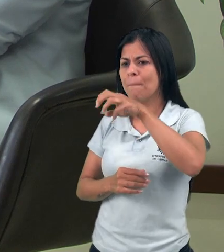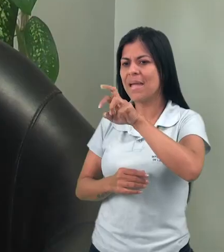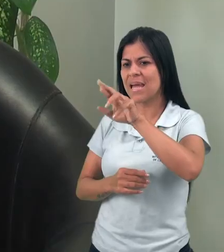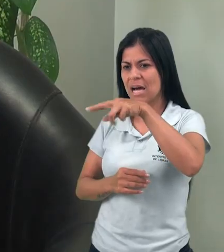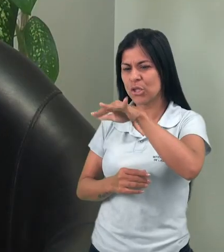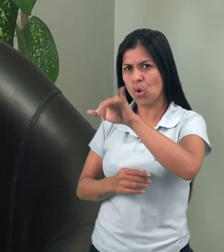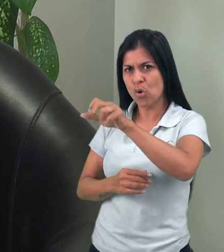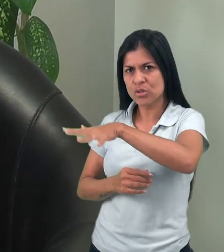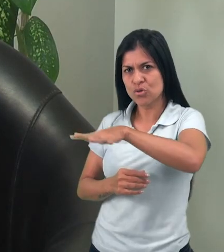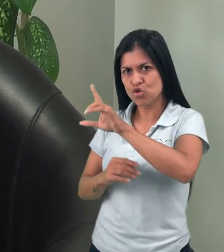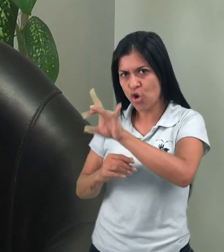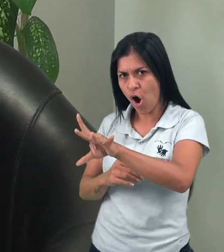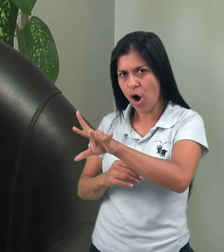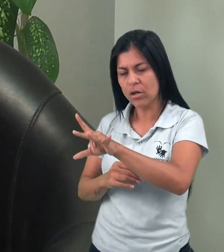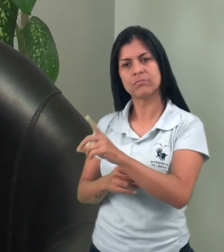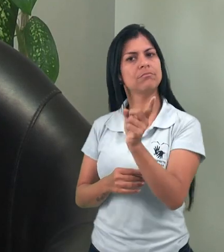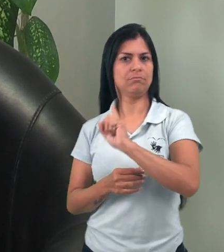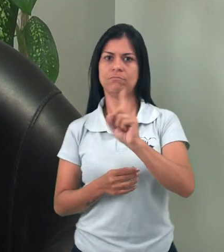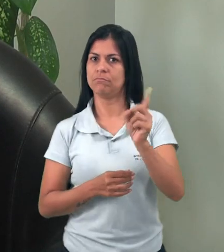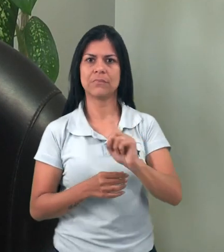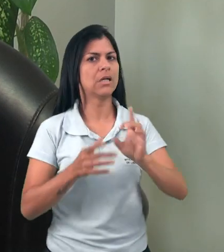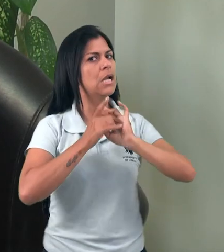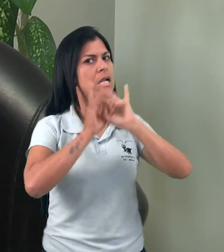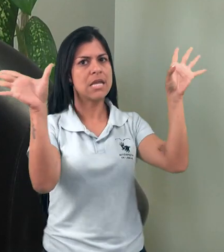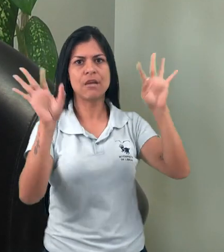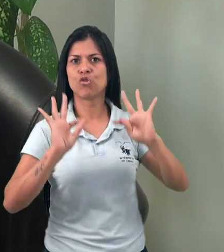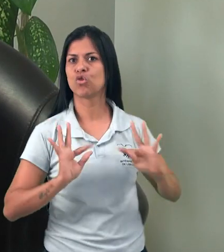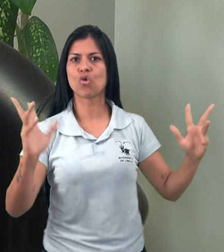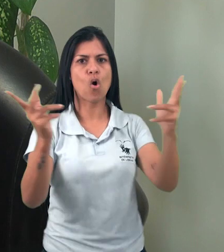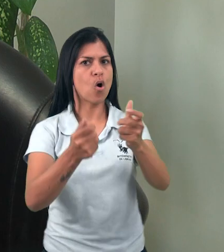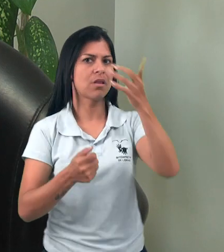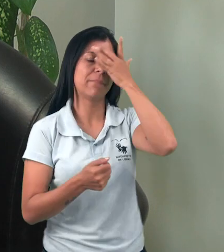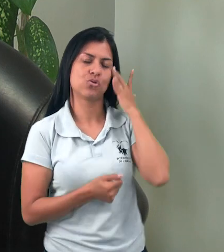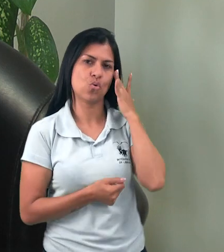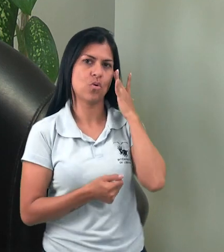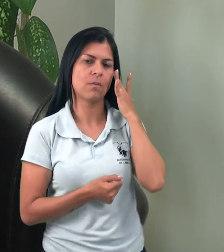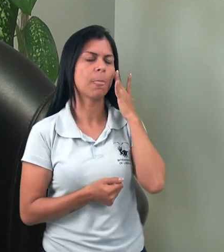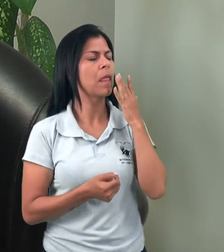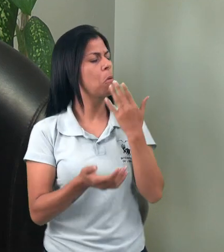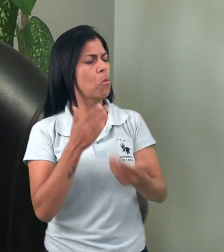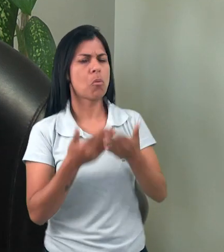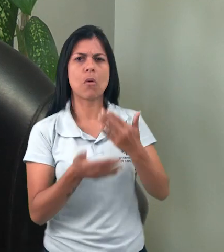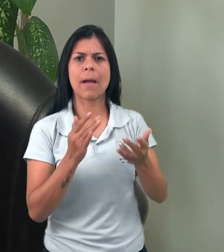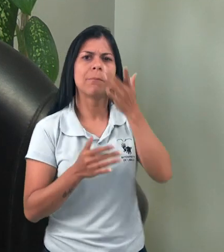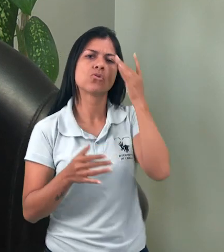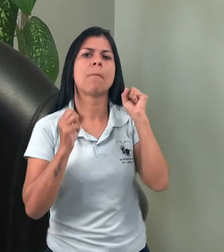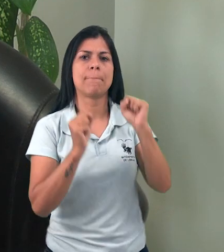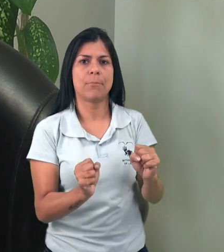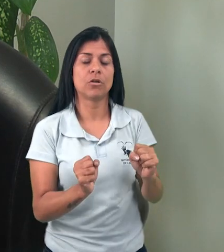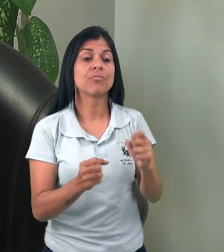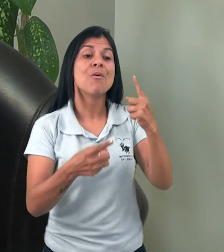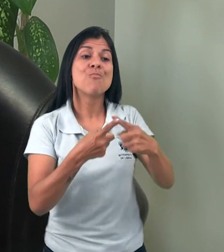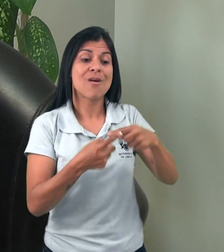Não, começou com os pomeranos, mas é um programa que está aberto à população em geral. É porque o nosso estado foi um dos